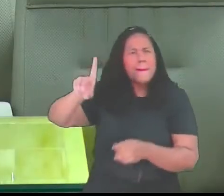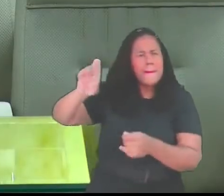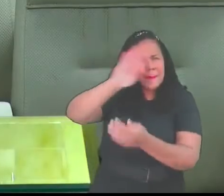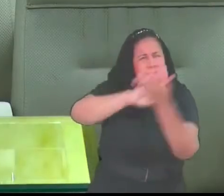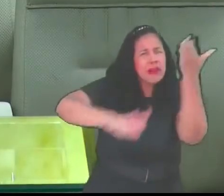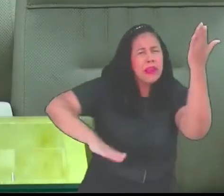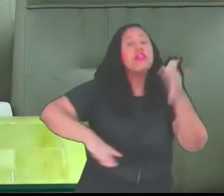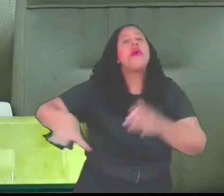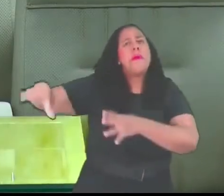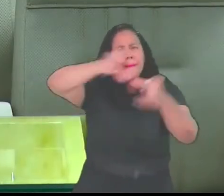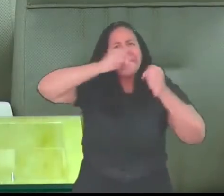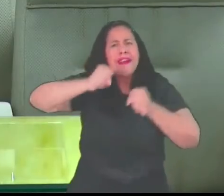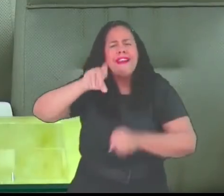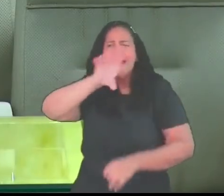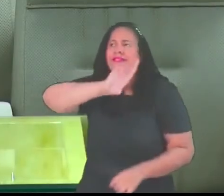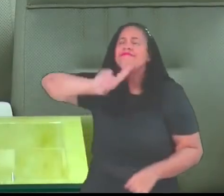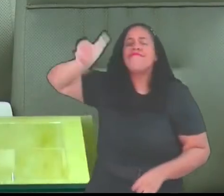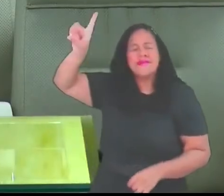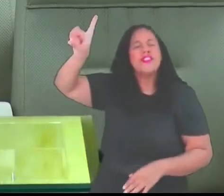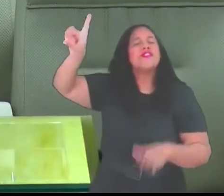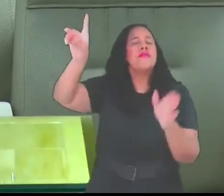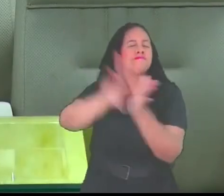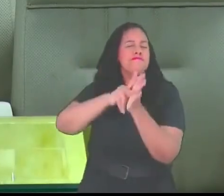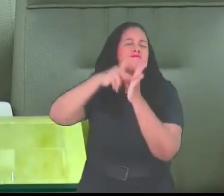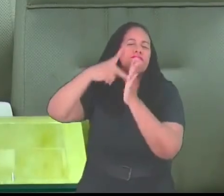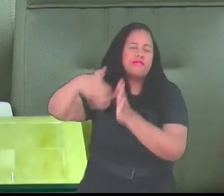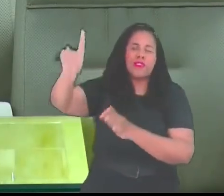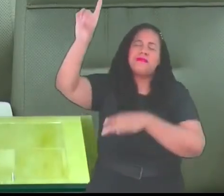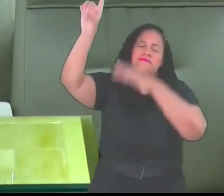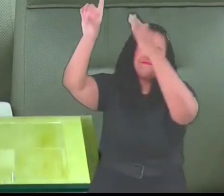Deus pega. Ele é Deus.